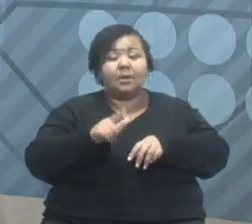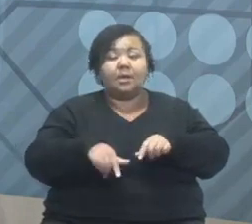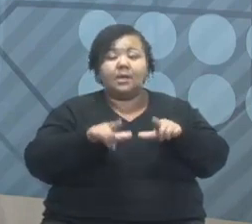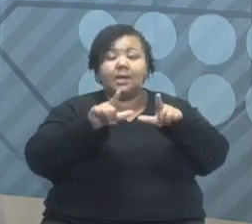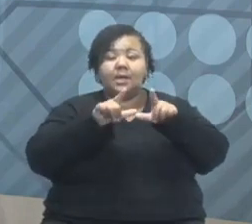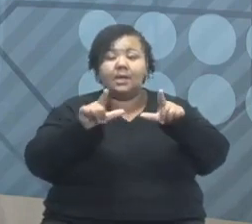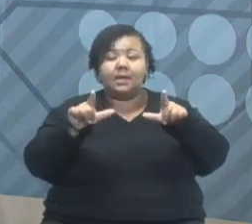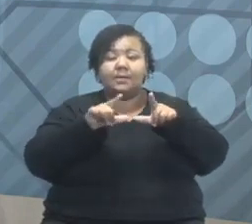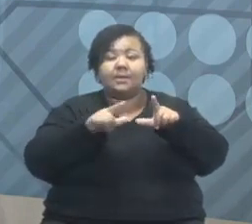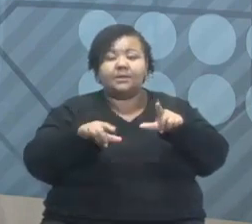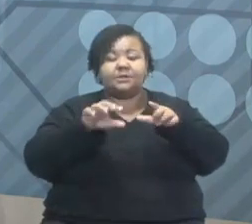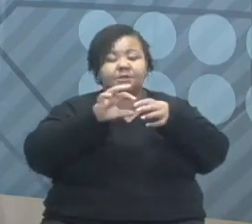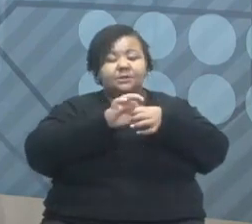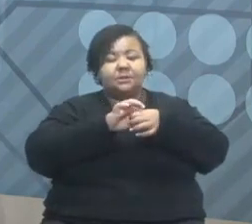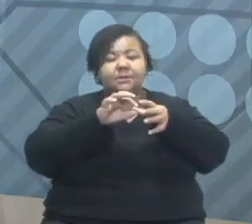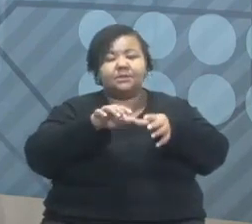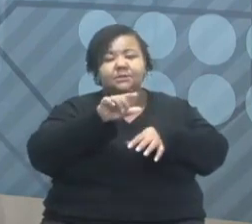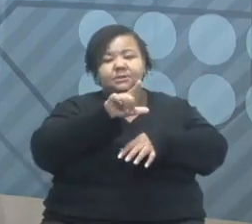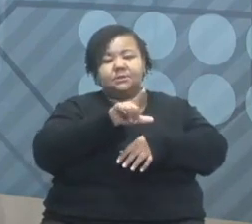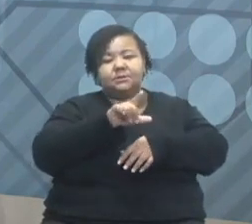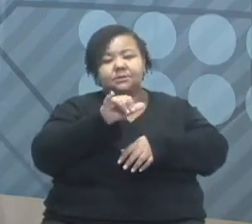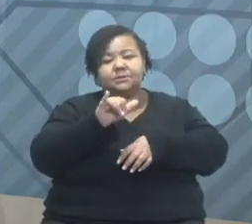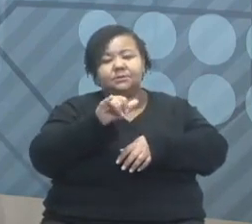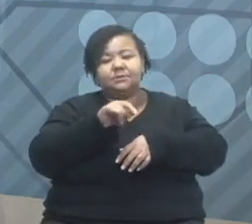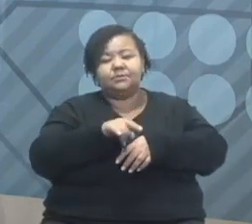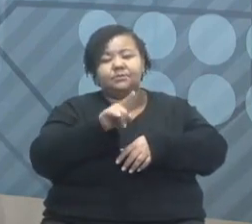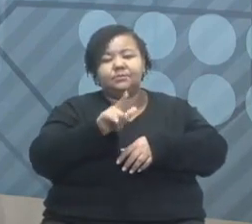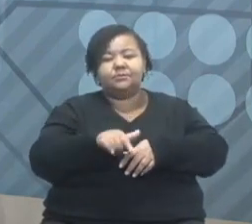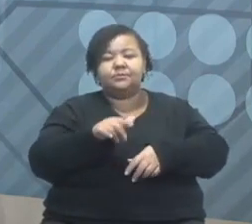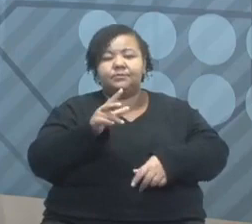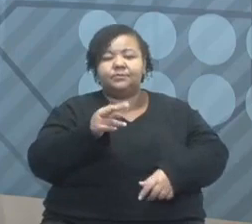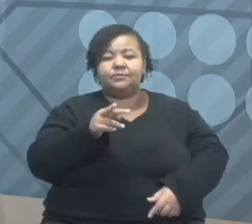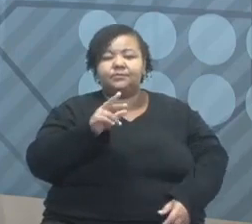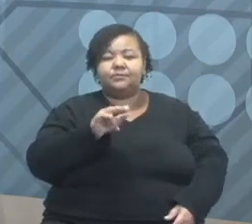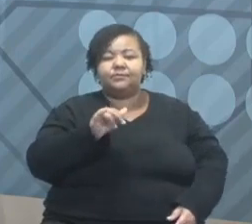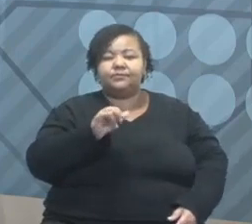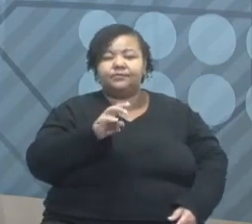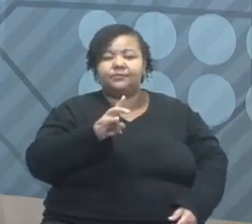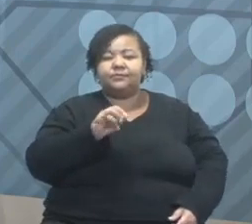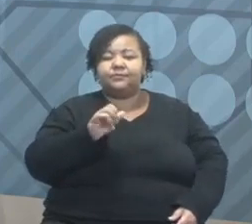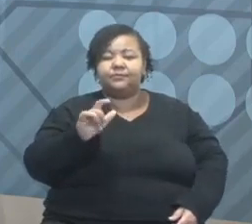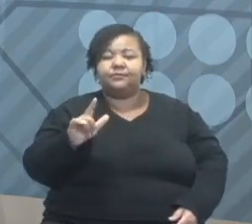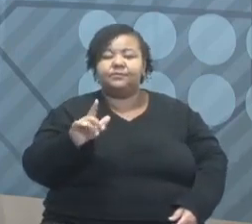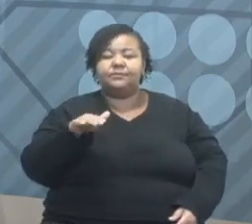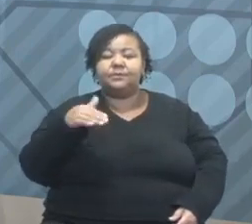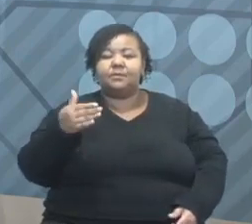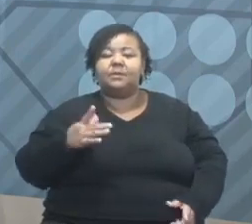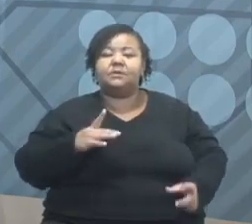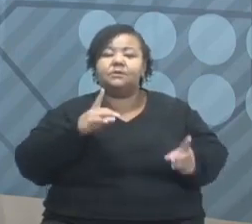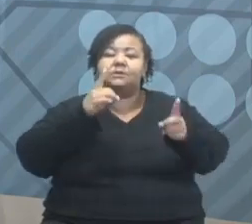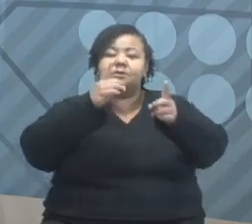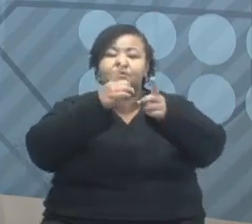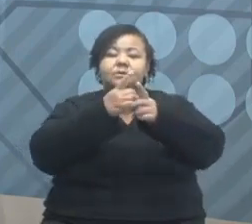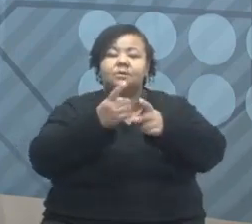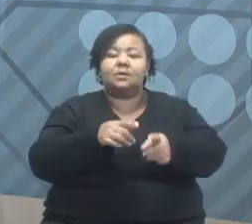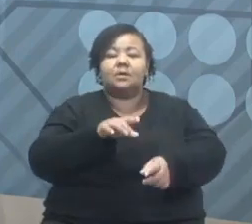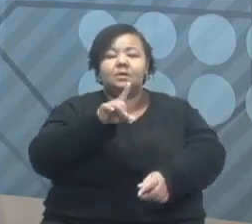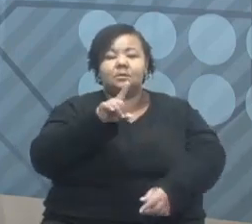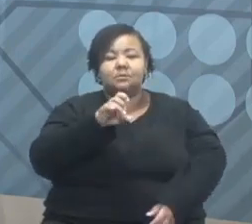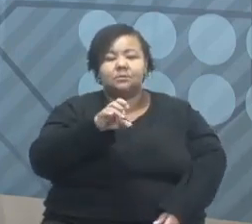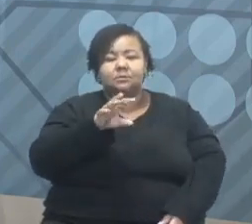solução. Ele tem essa solução trivial. Mas se encontramos que o determinante de sistema linear